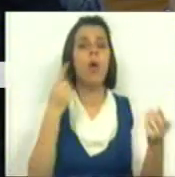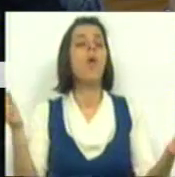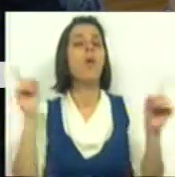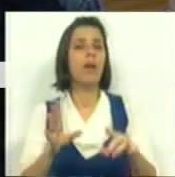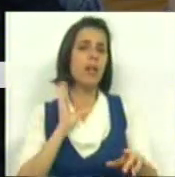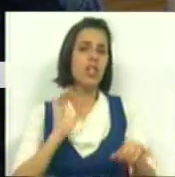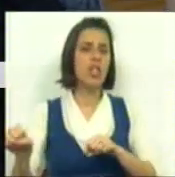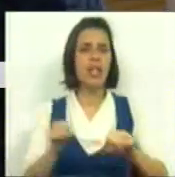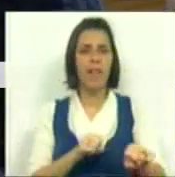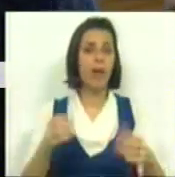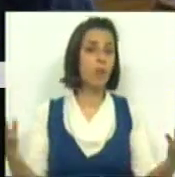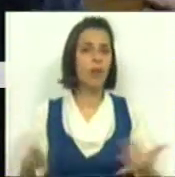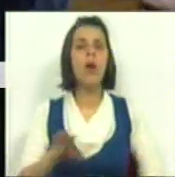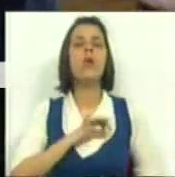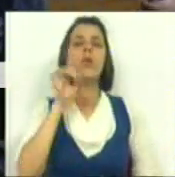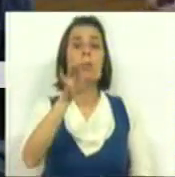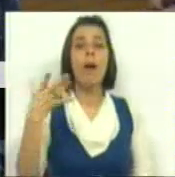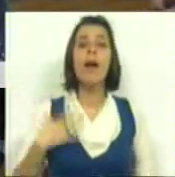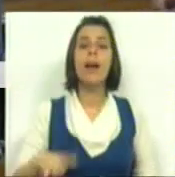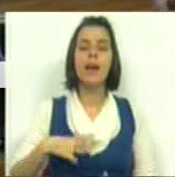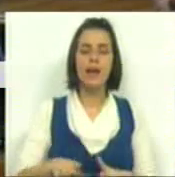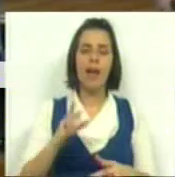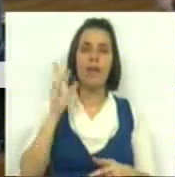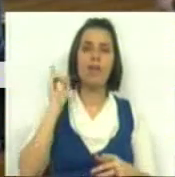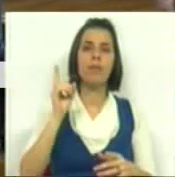regresso à escravatura. Os senhores